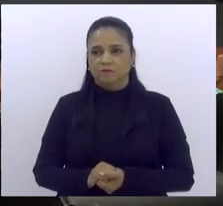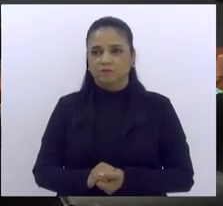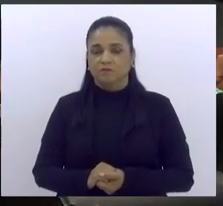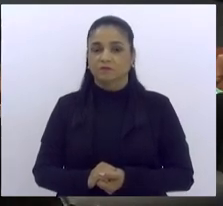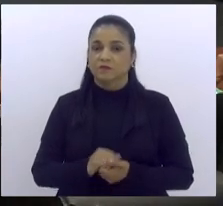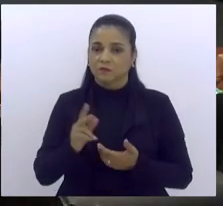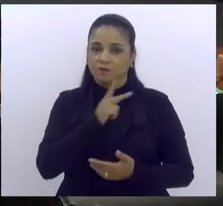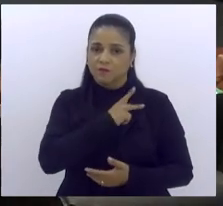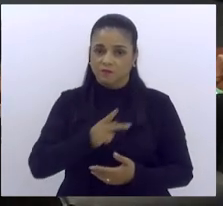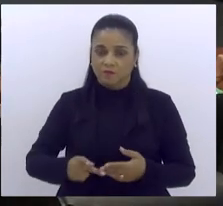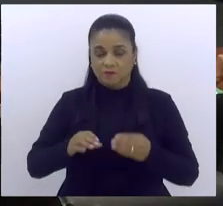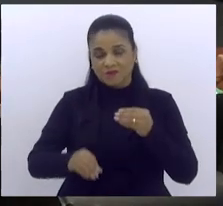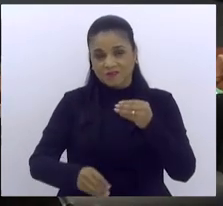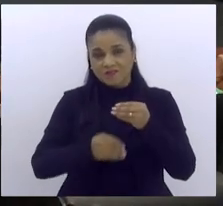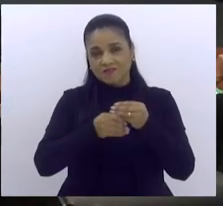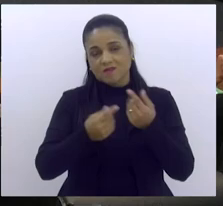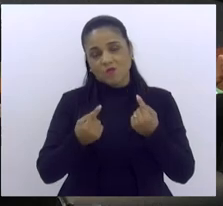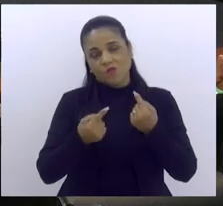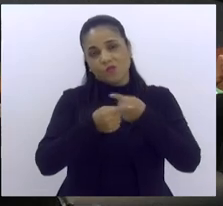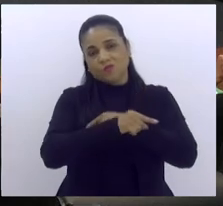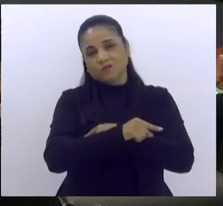Senhor presidente, parecer é contrário às emendas.